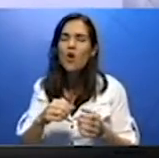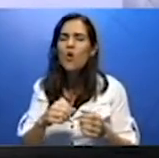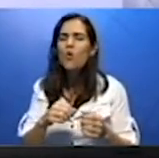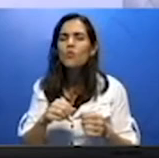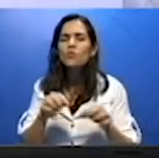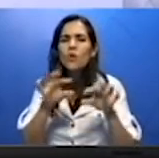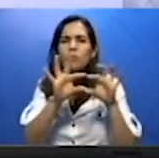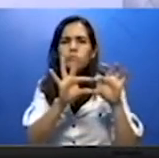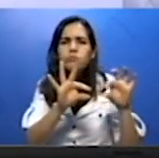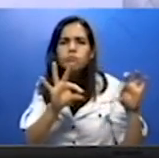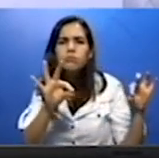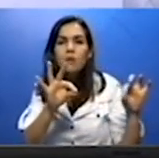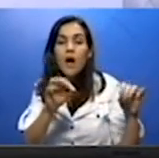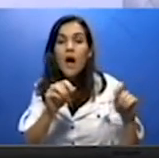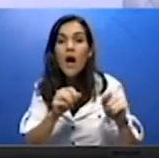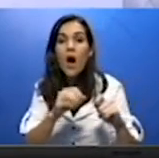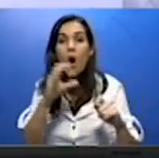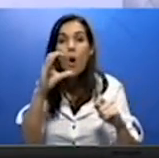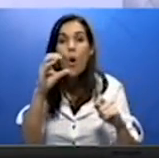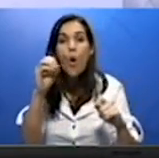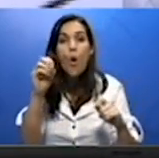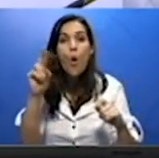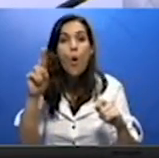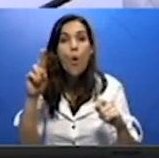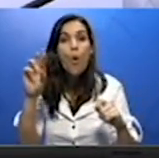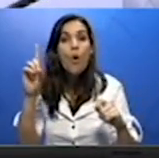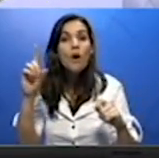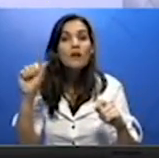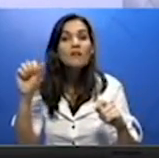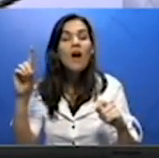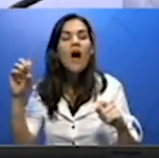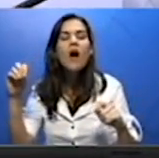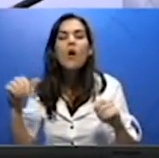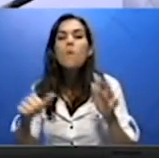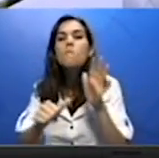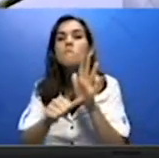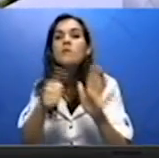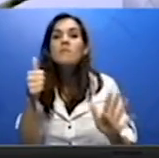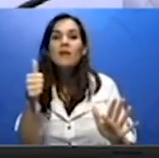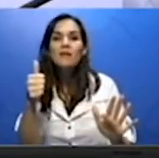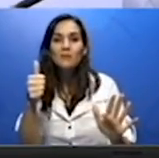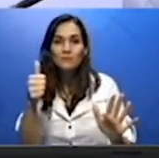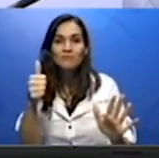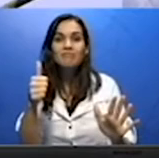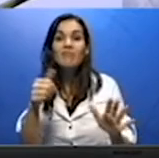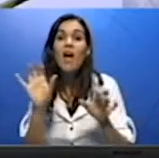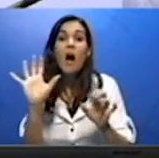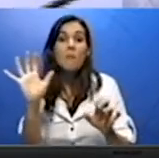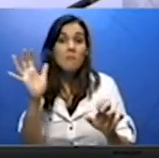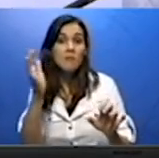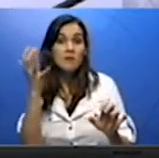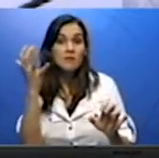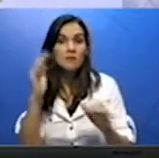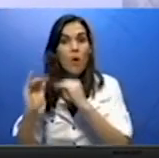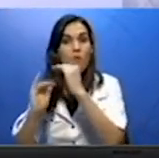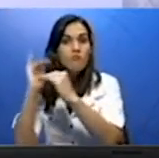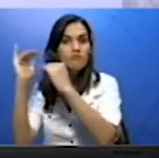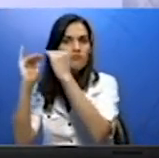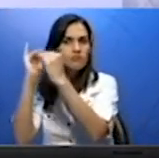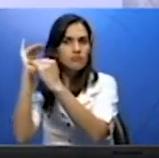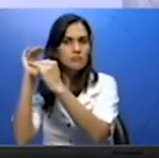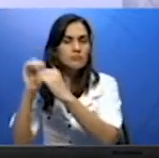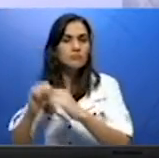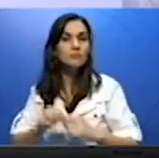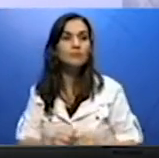são cordados primitivos acordado os primeiros ou seja os primeiros cuidados que Possivelmente apareceram na linha evolutiva